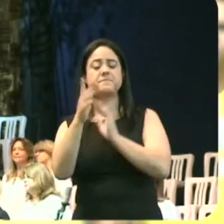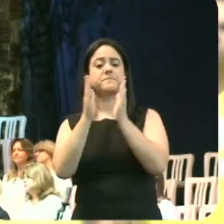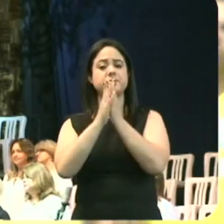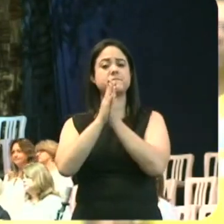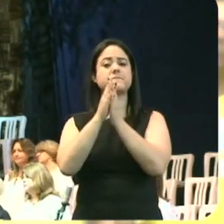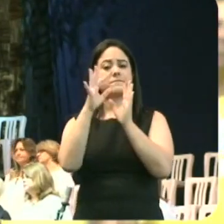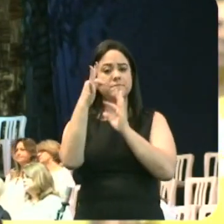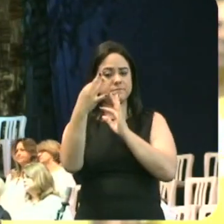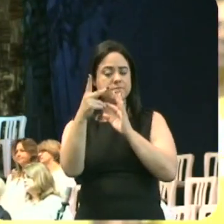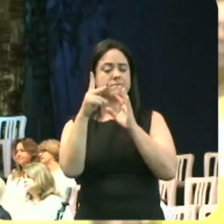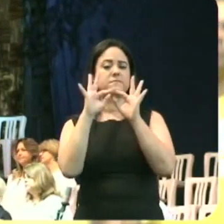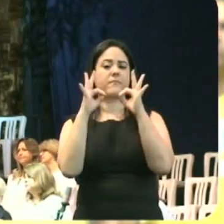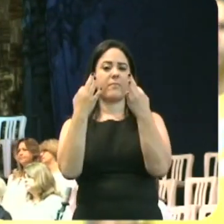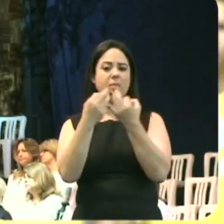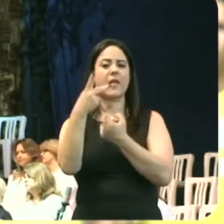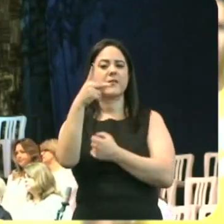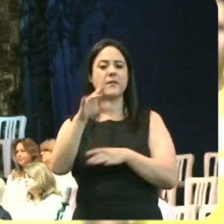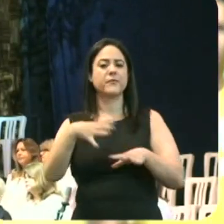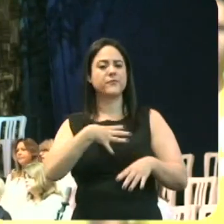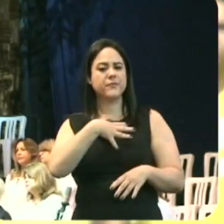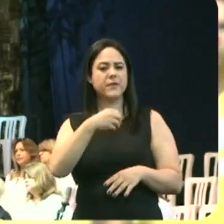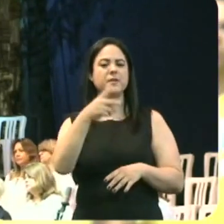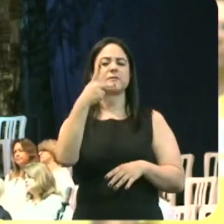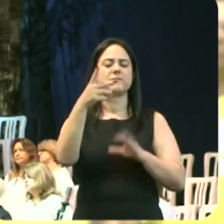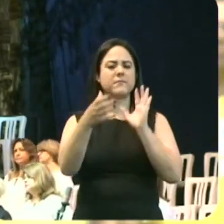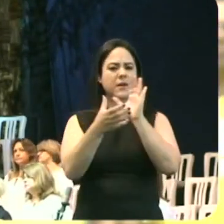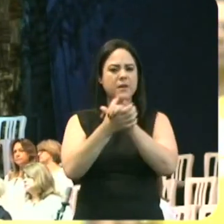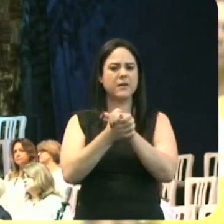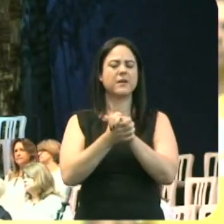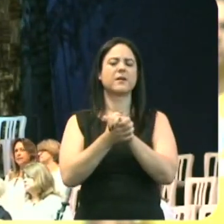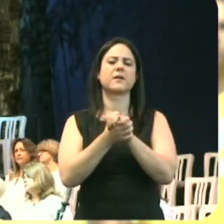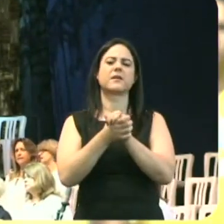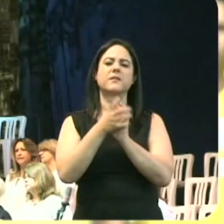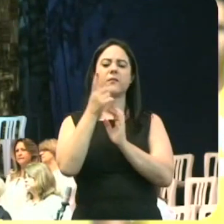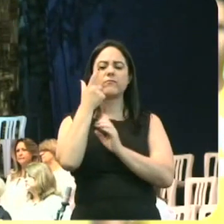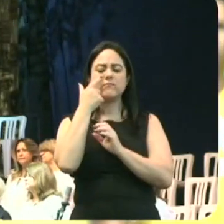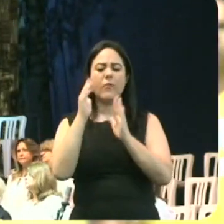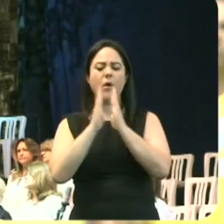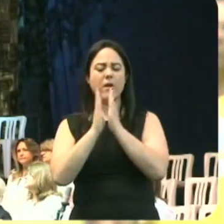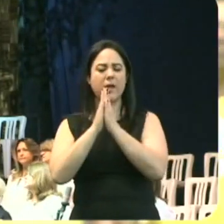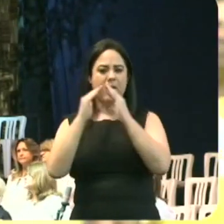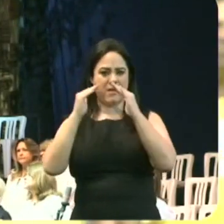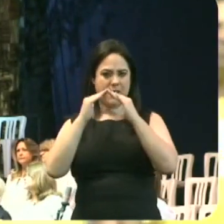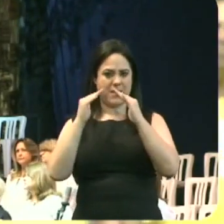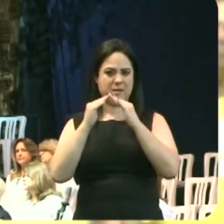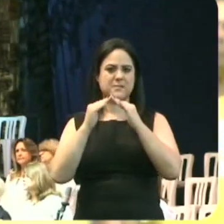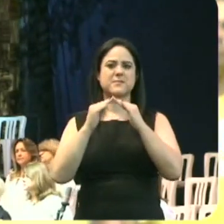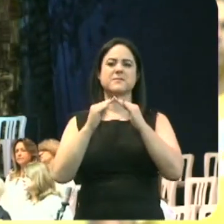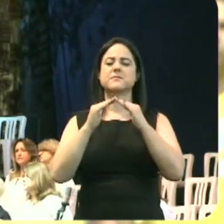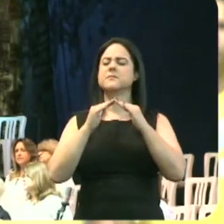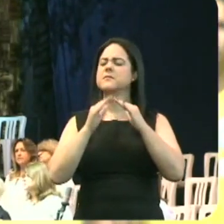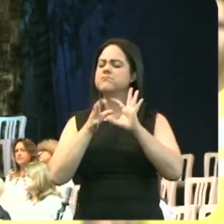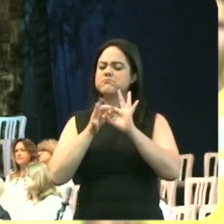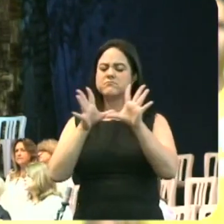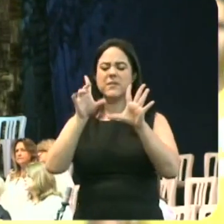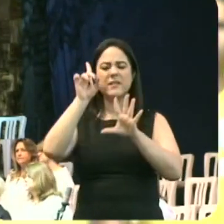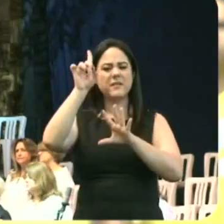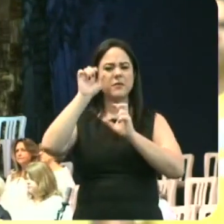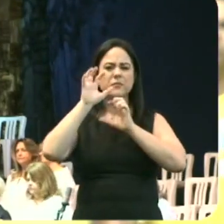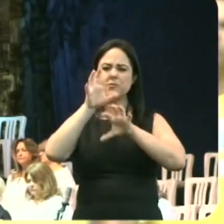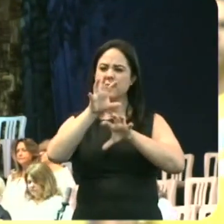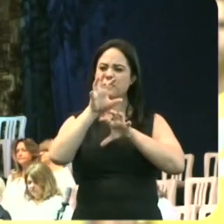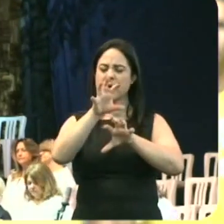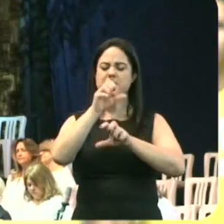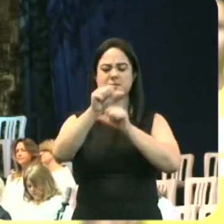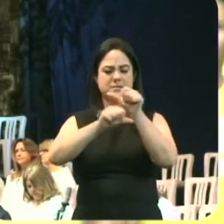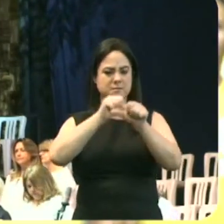tua família, ora pelos teus filhos, ora para o teu marido, ora para a tua casa. Deixa Deus intervir,